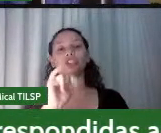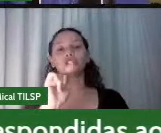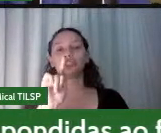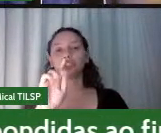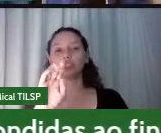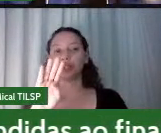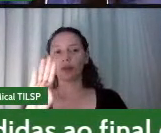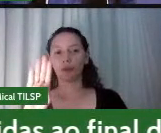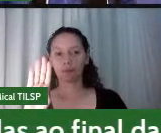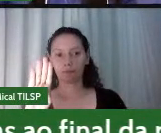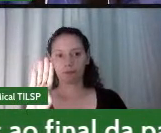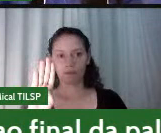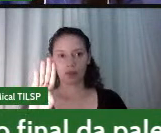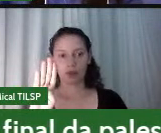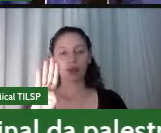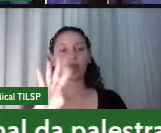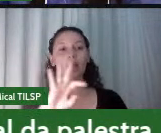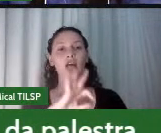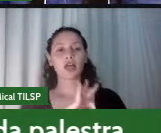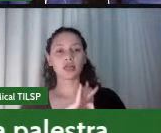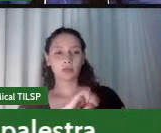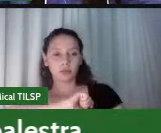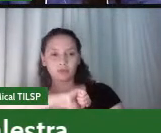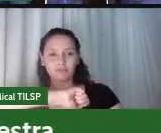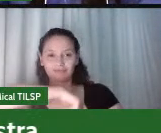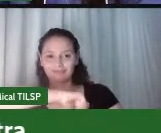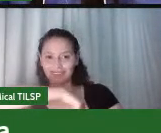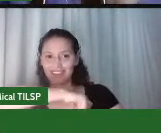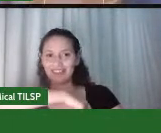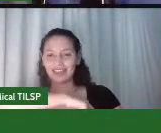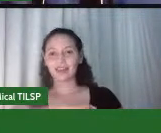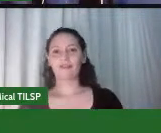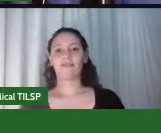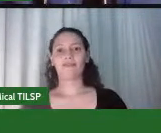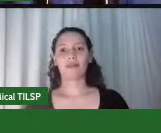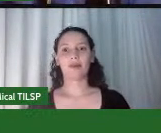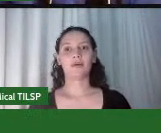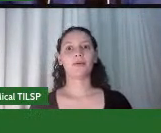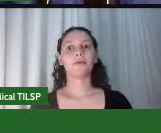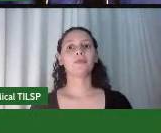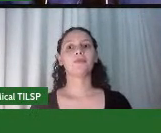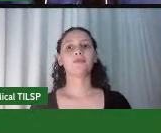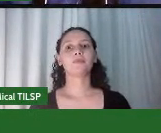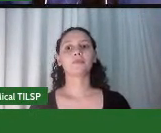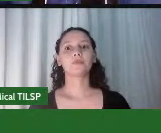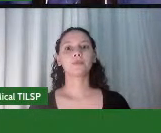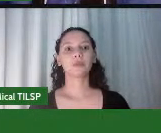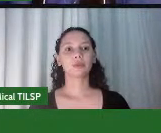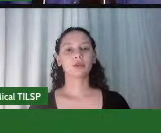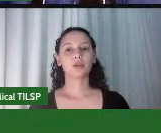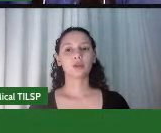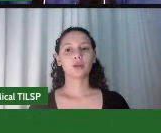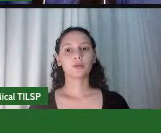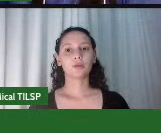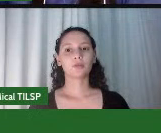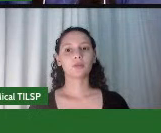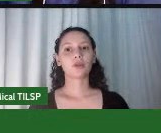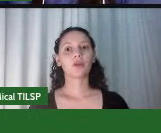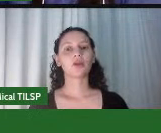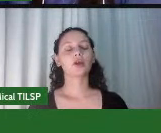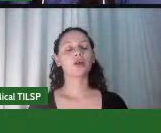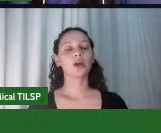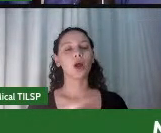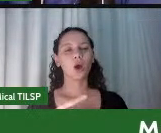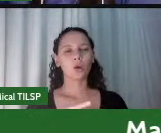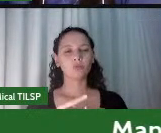ele é separado da Polícia Civil, diferente de vários outros locais, né, e outros estados, onde a